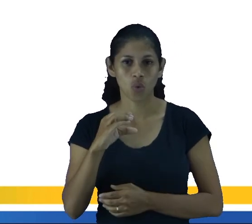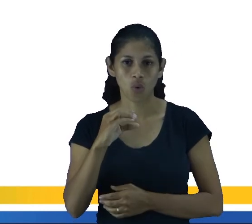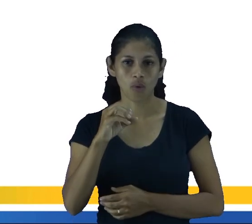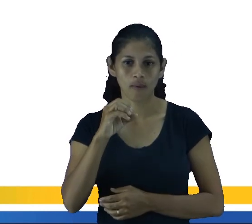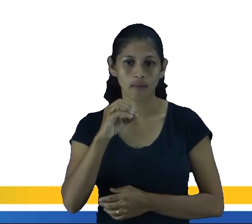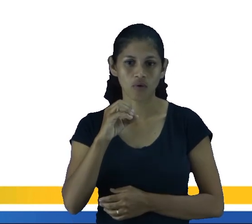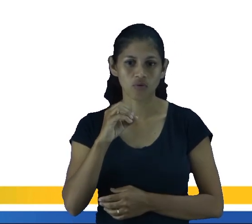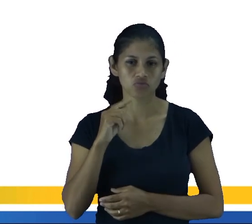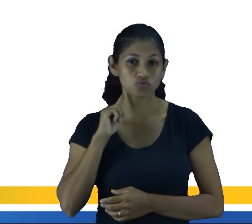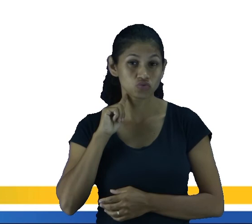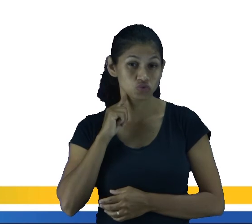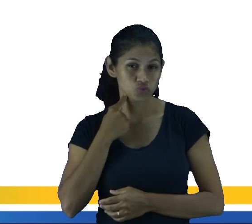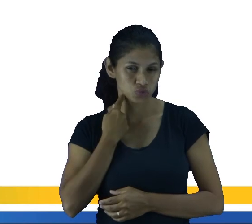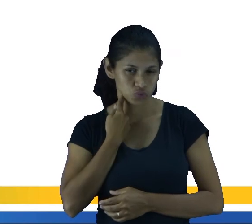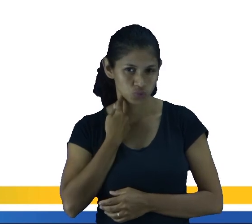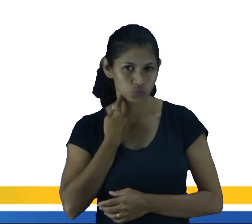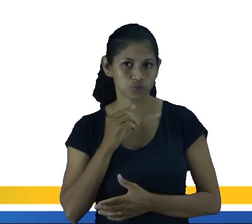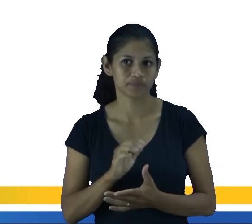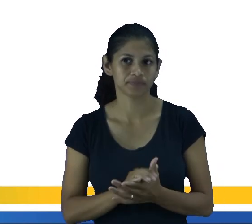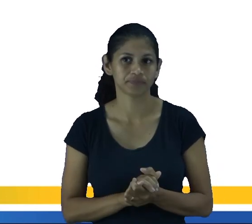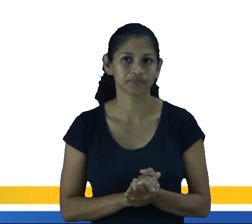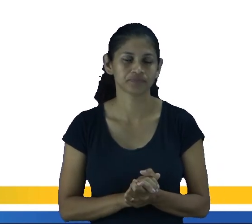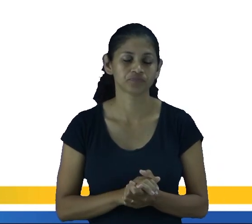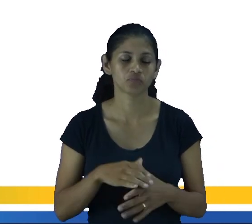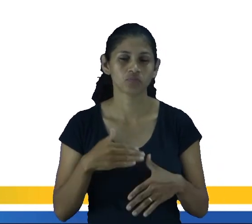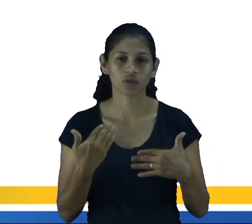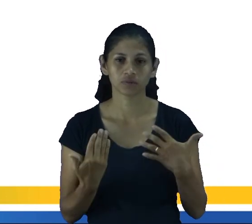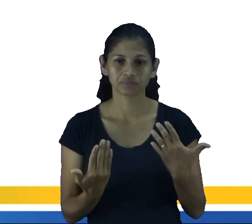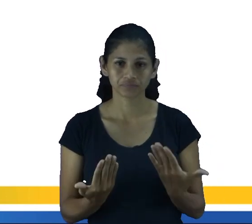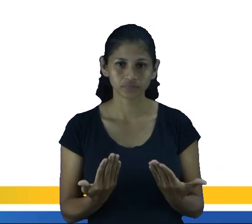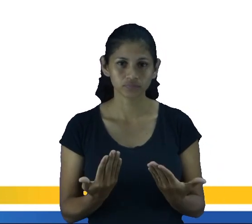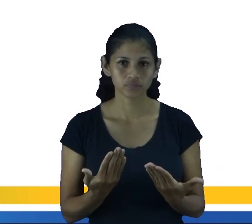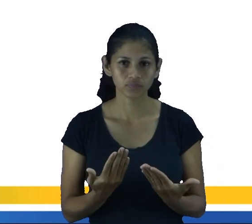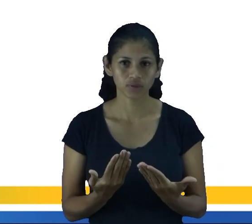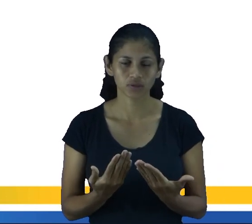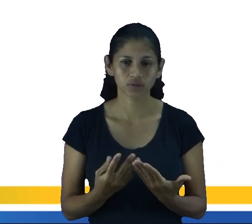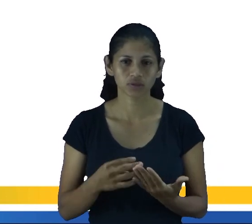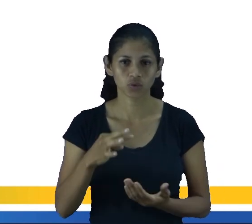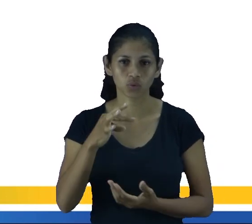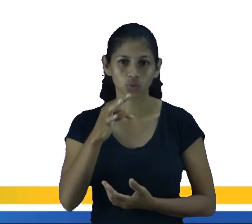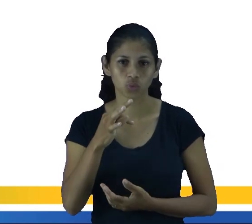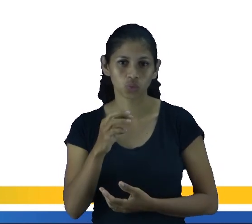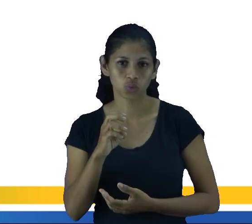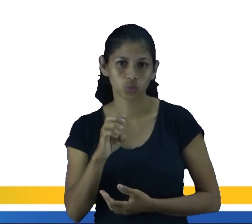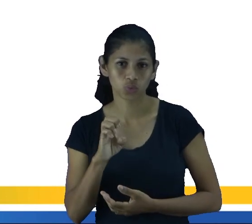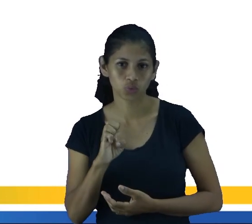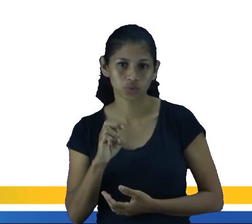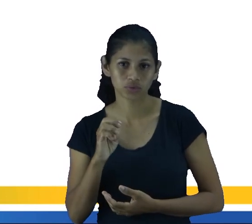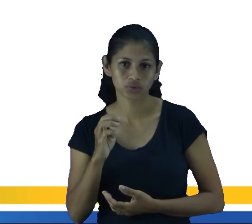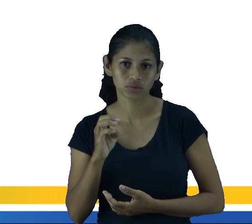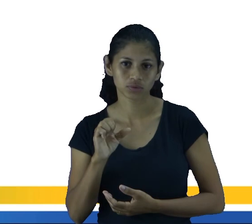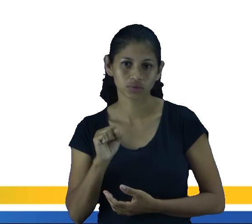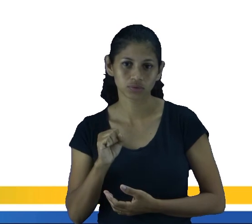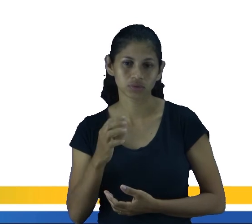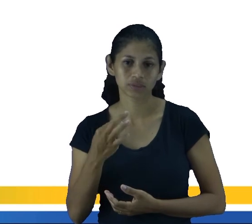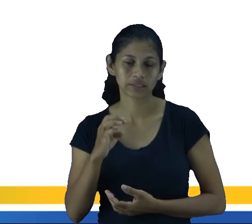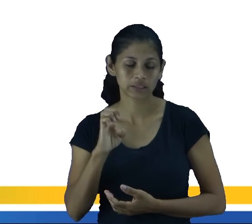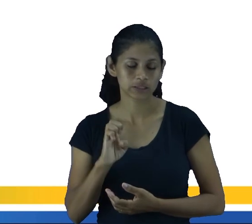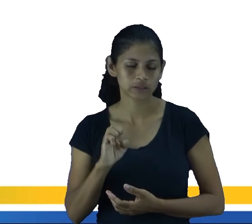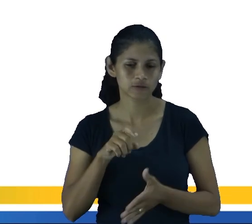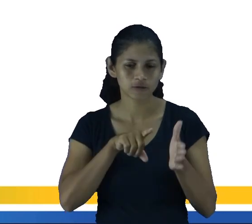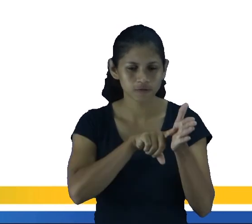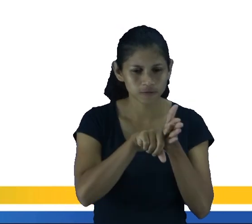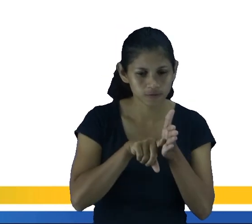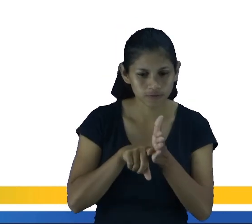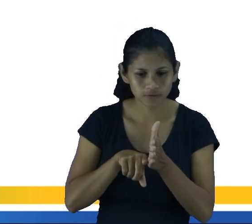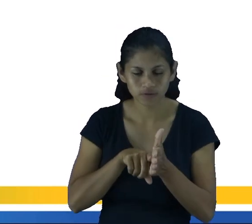bário, né, que ele é solúvel em meio ácido. Então, um simples teste para verificar a existência de íons bários solúveis